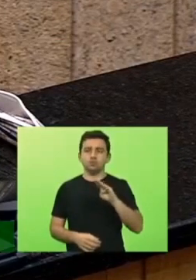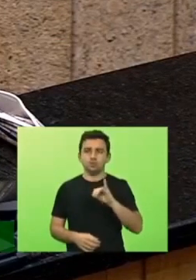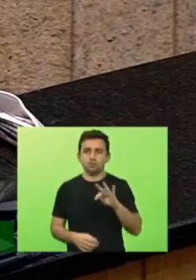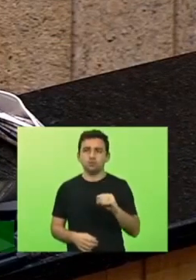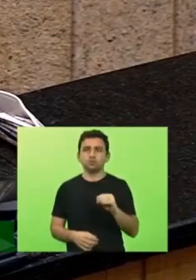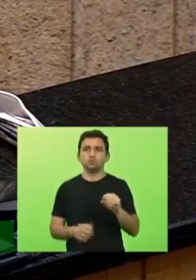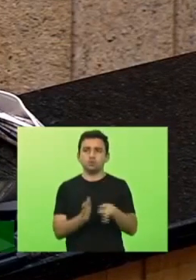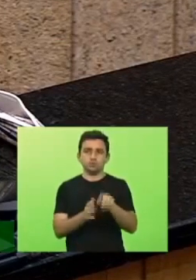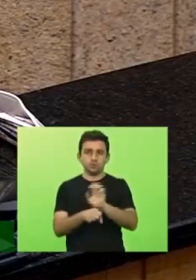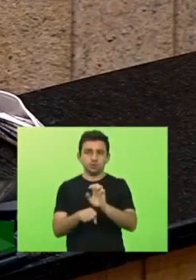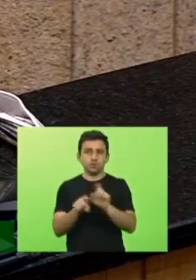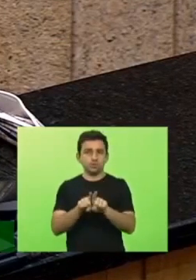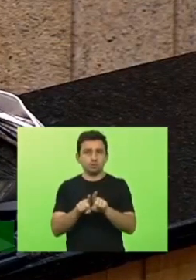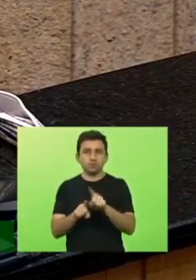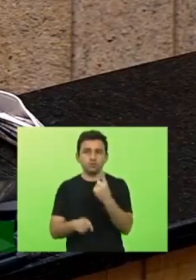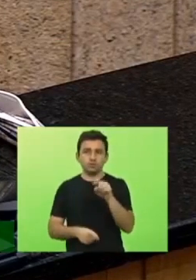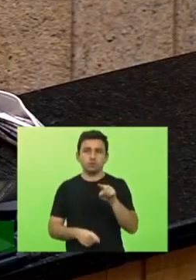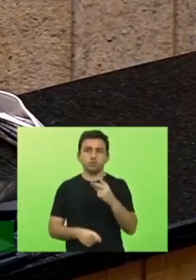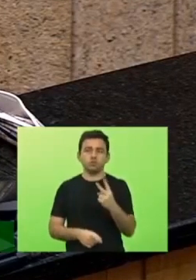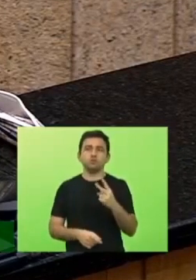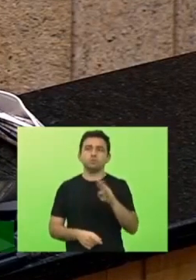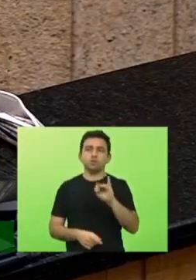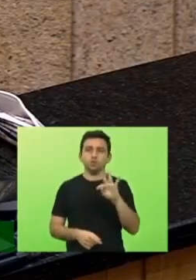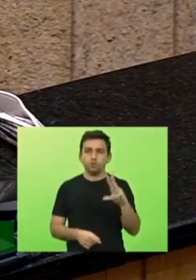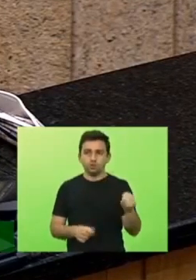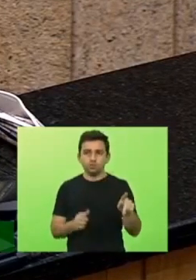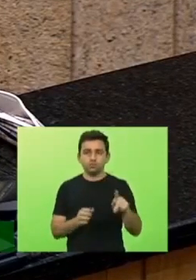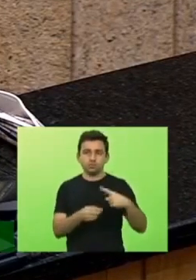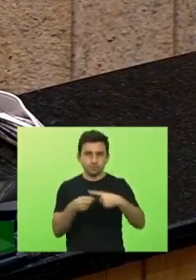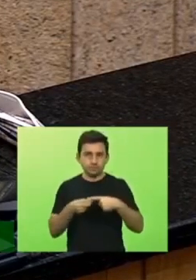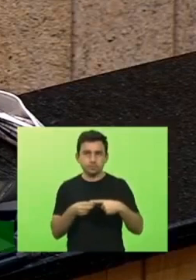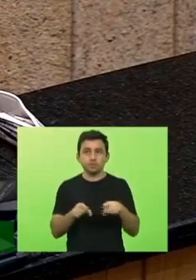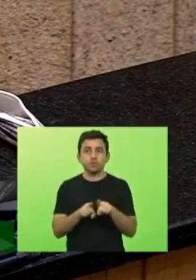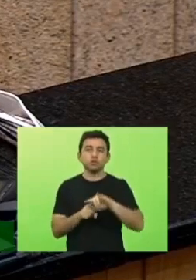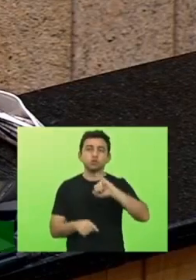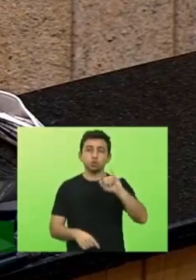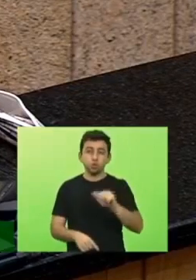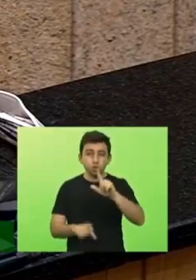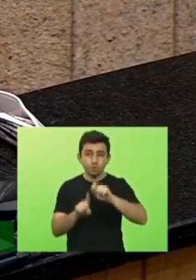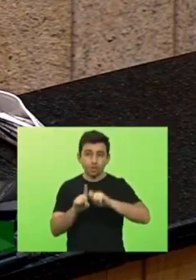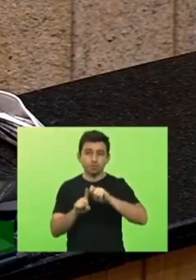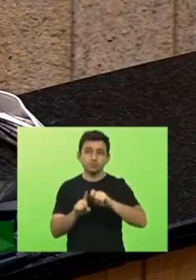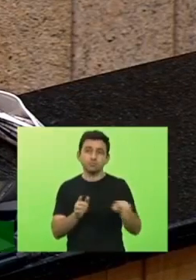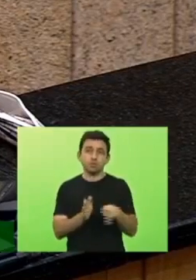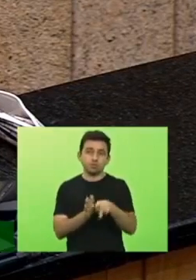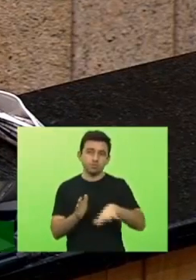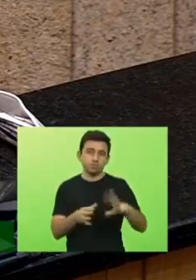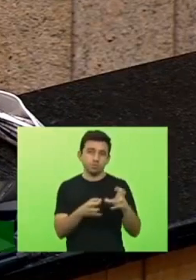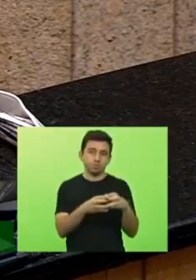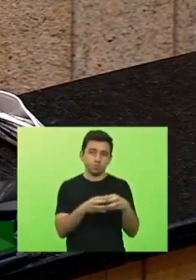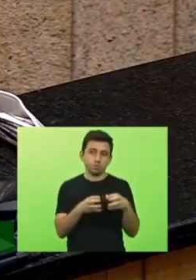para os municípios, conforme o portal oficial do Senado. Em julho, uma ação coordenada da Companhia Nacional